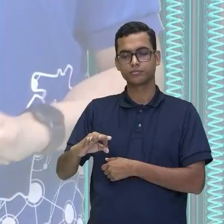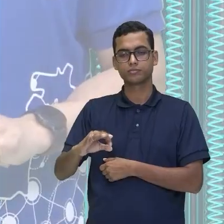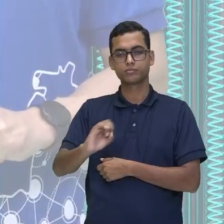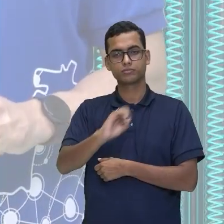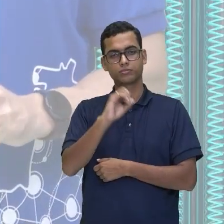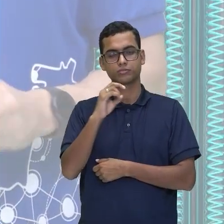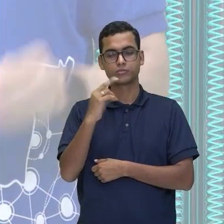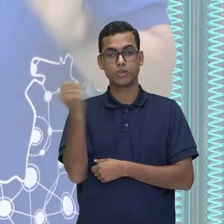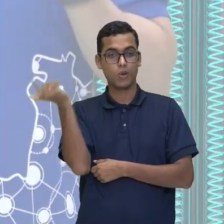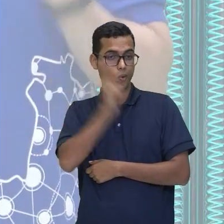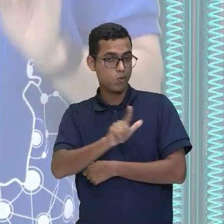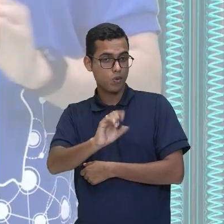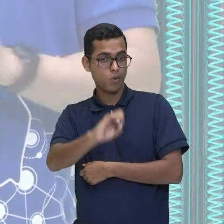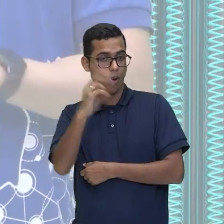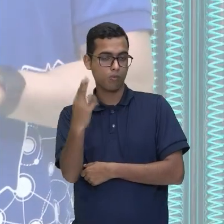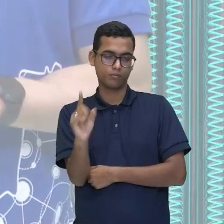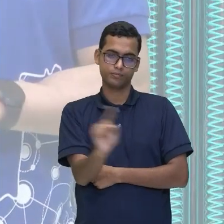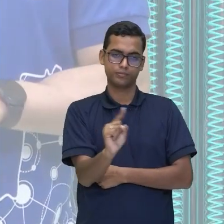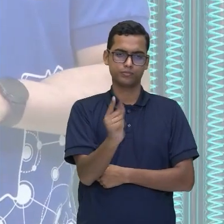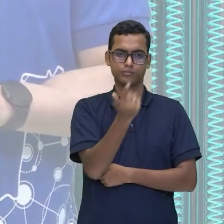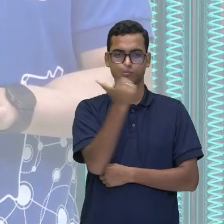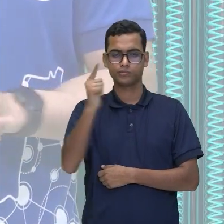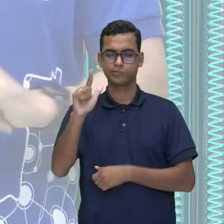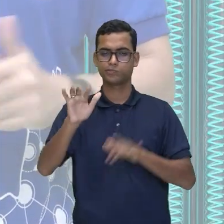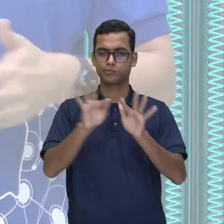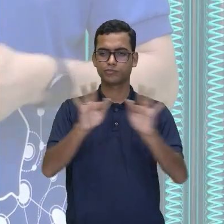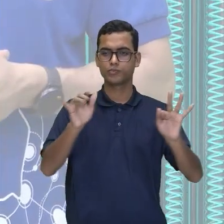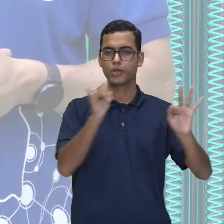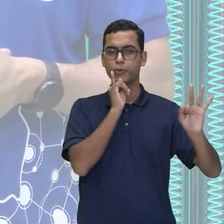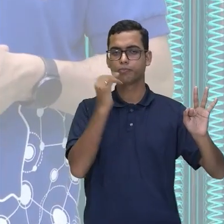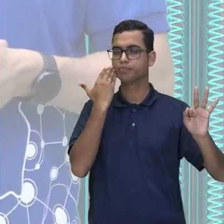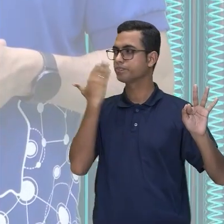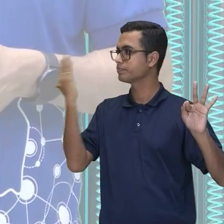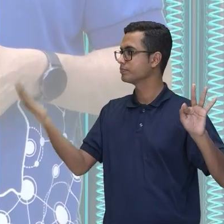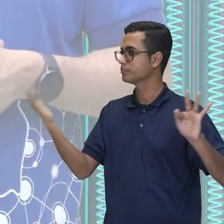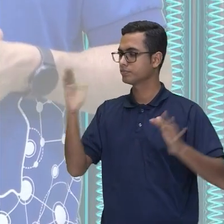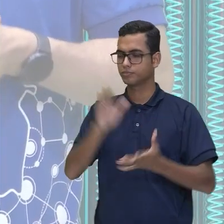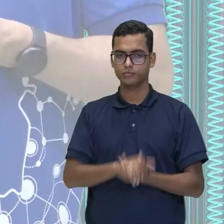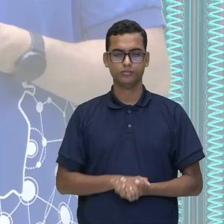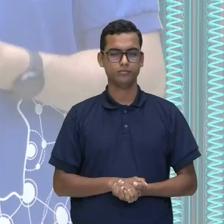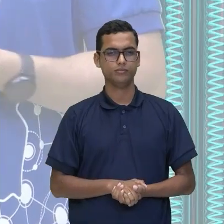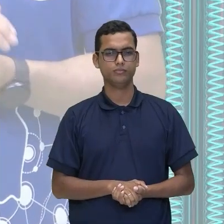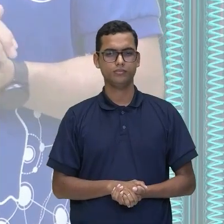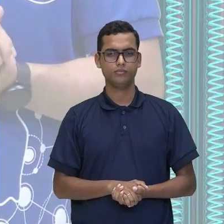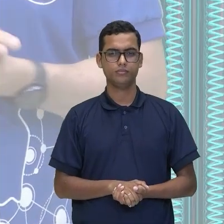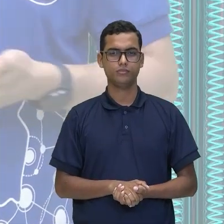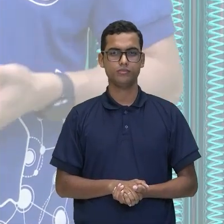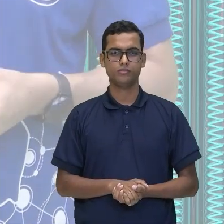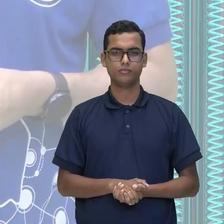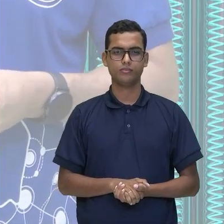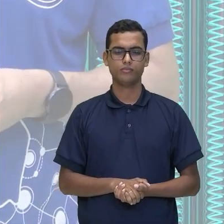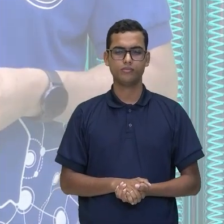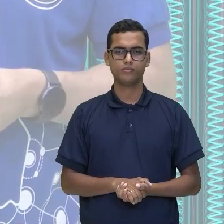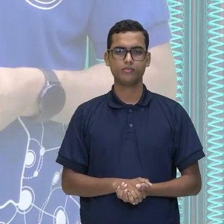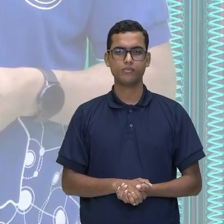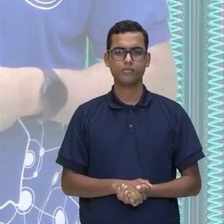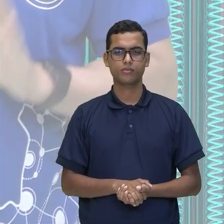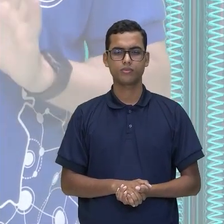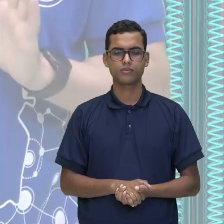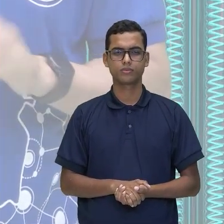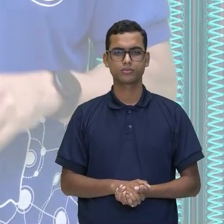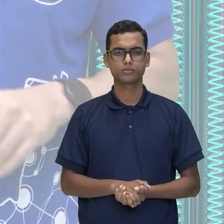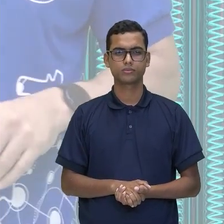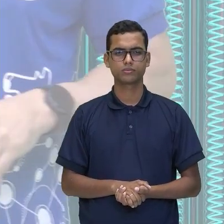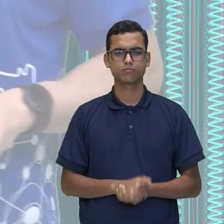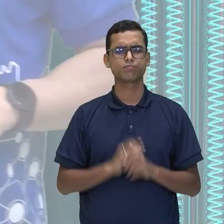um. It can get cold there at night. So take a jacket. O que